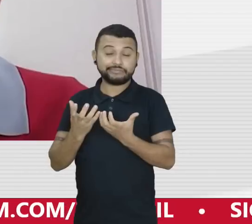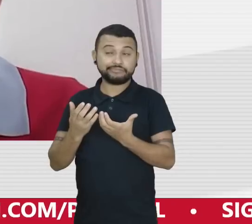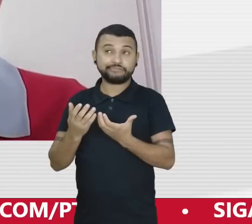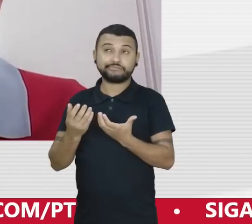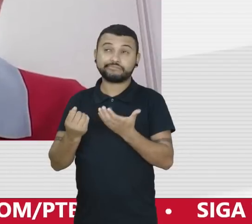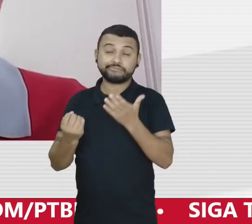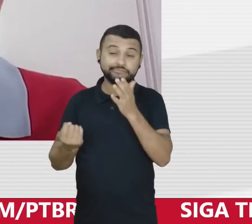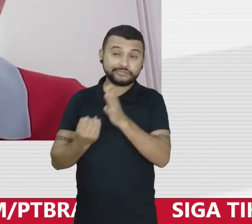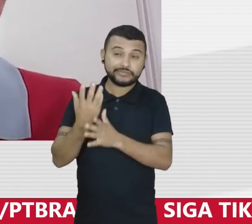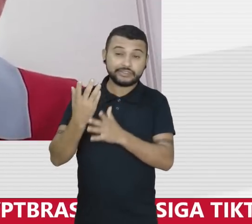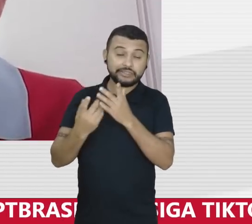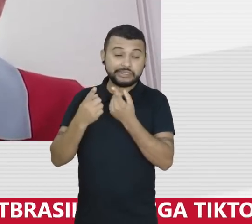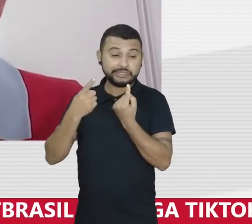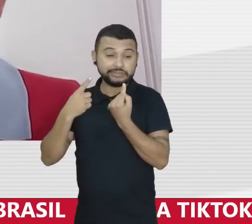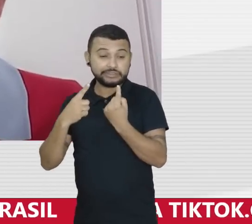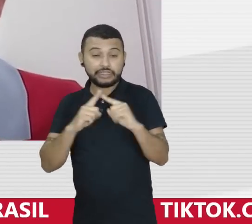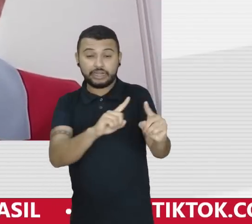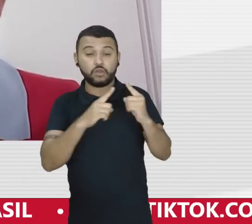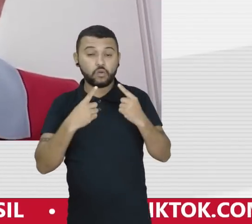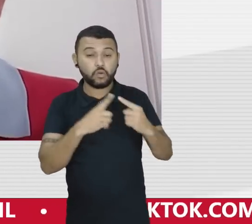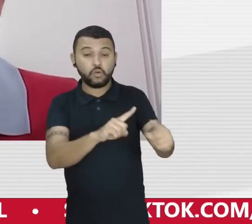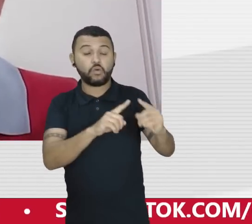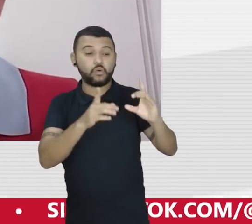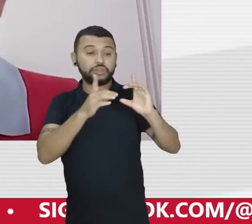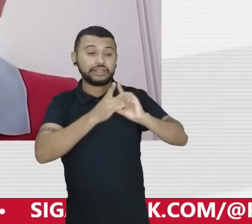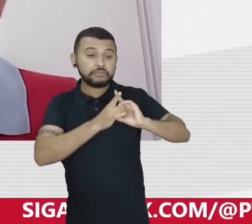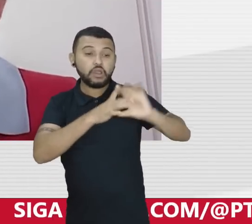escalada de ataques à democracia,